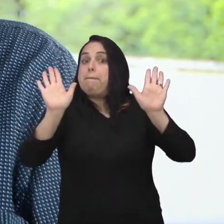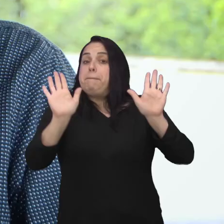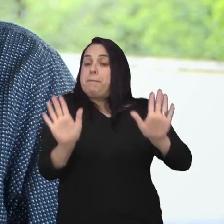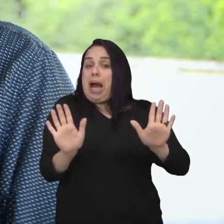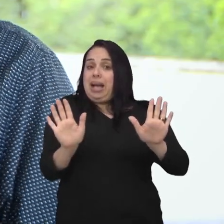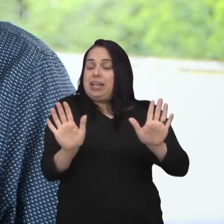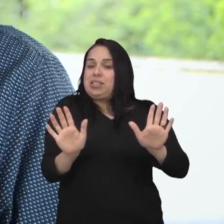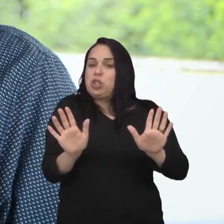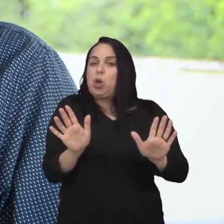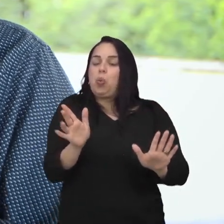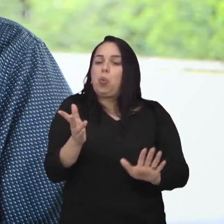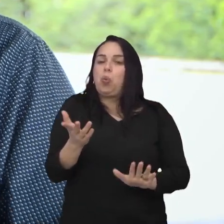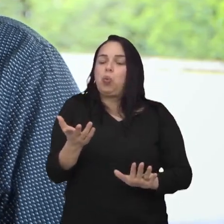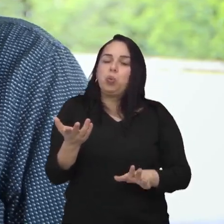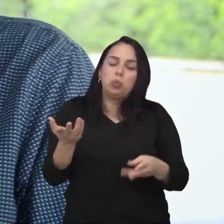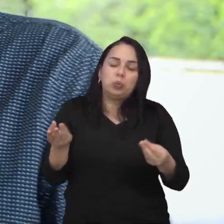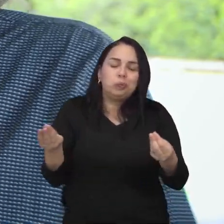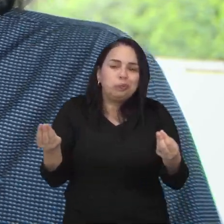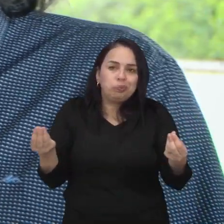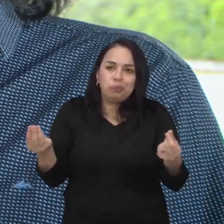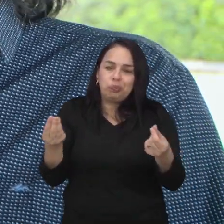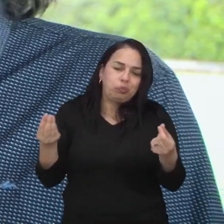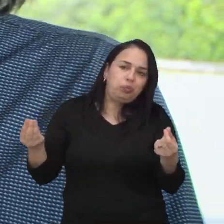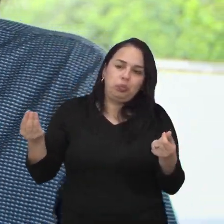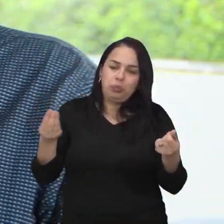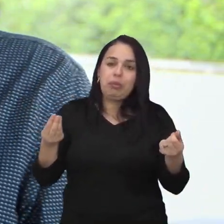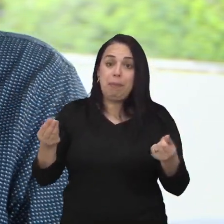dessa, mas o meu